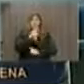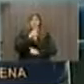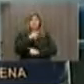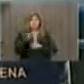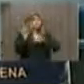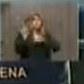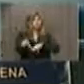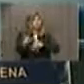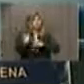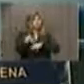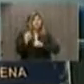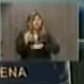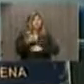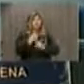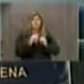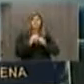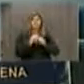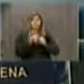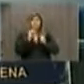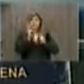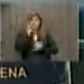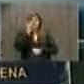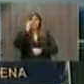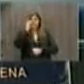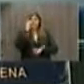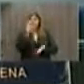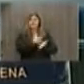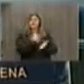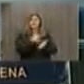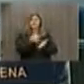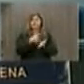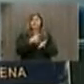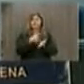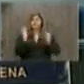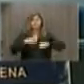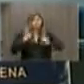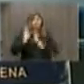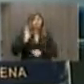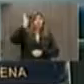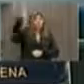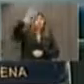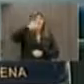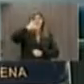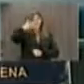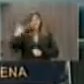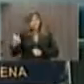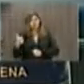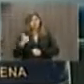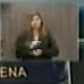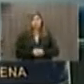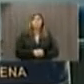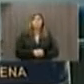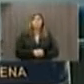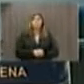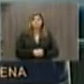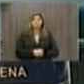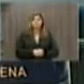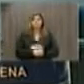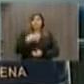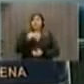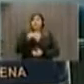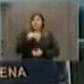que nós podemos escancarar como a expectativa e oportunidade de um futuro melhor. Vamos humanizar de forma